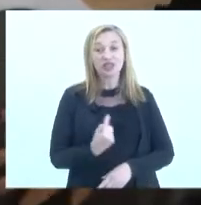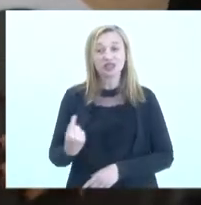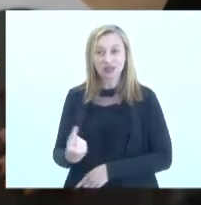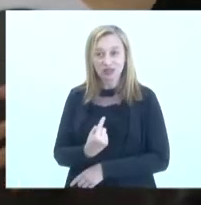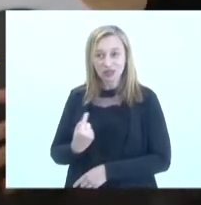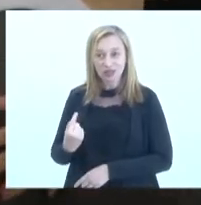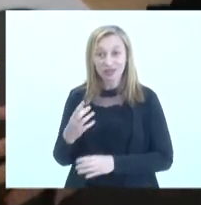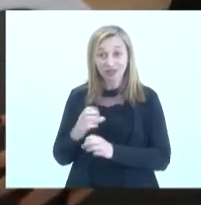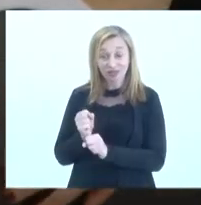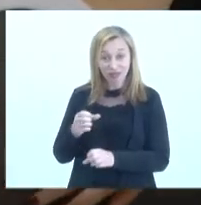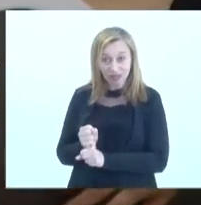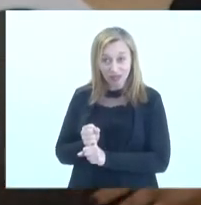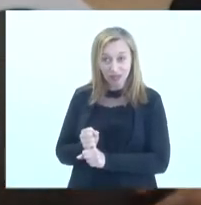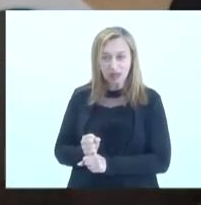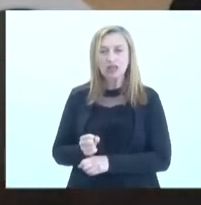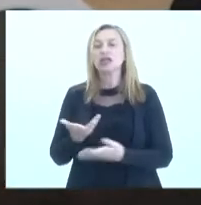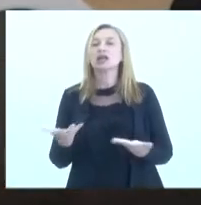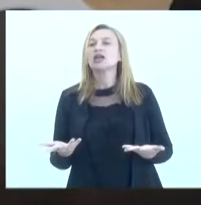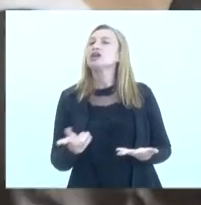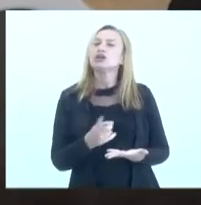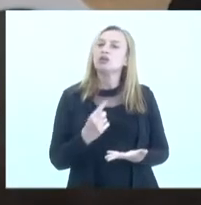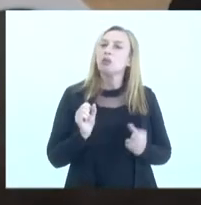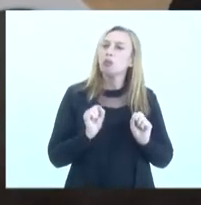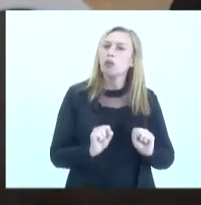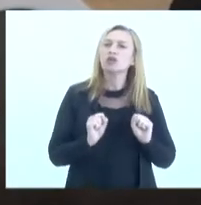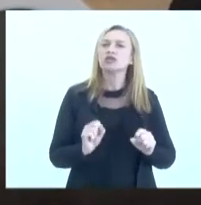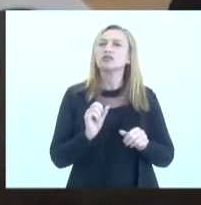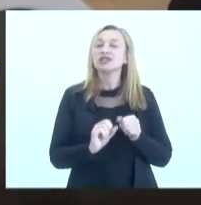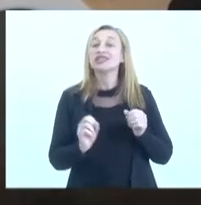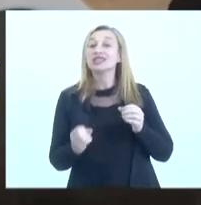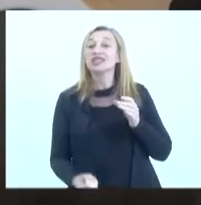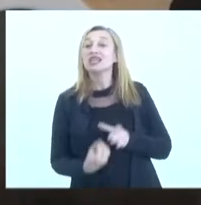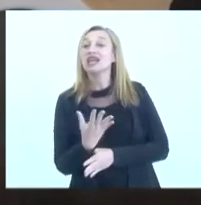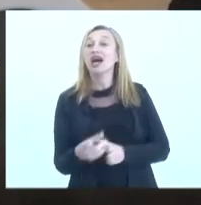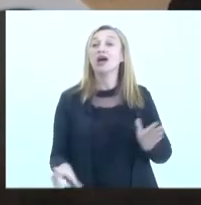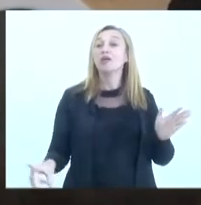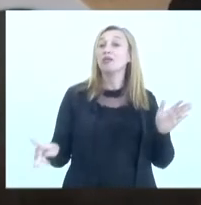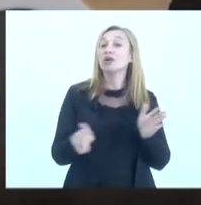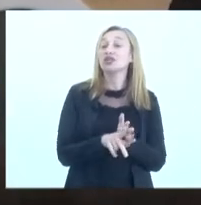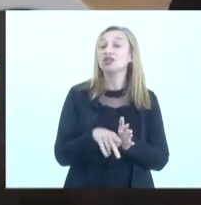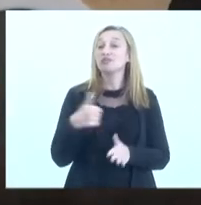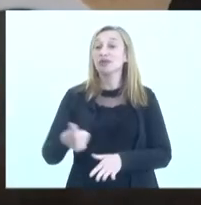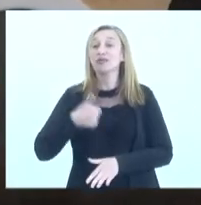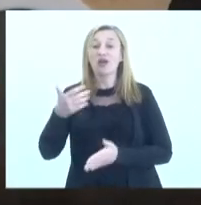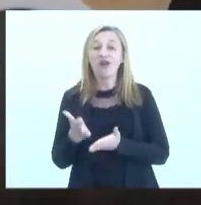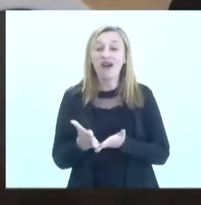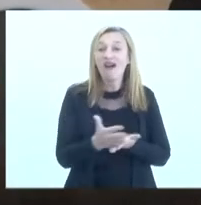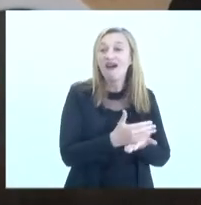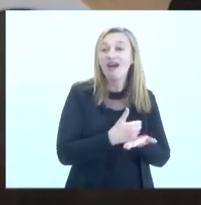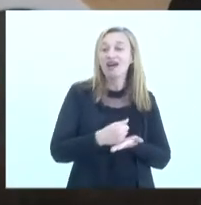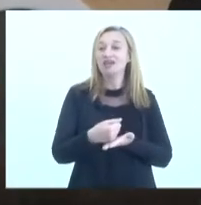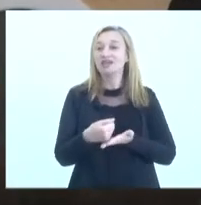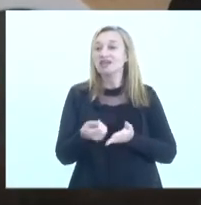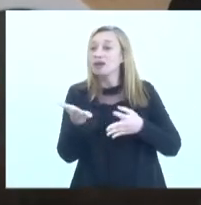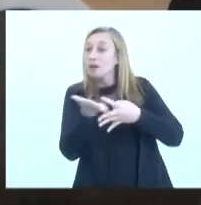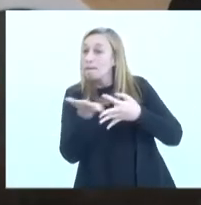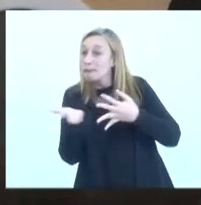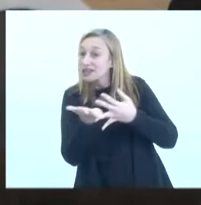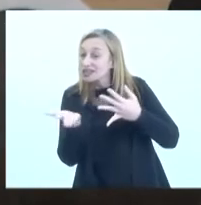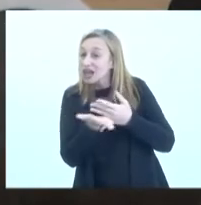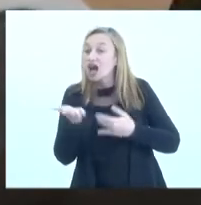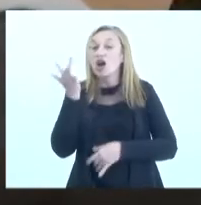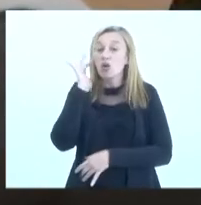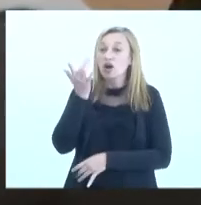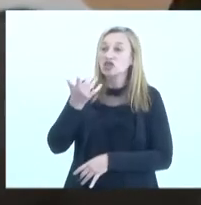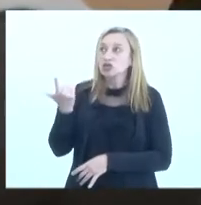enquanto contadores. De forma que a gente pôde fazer projetos para melhorar a arrecadação, parcelamentos, e eu acho que a